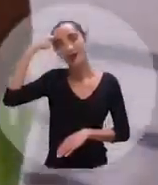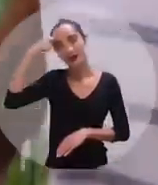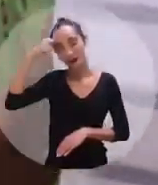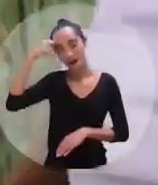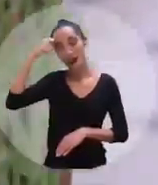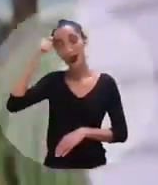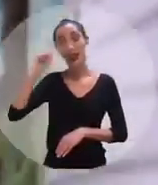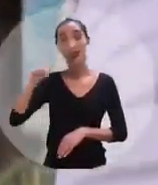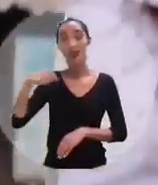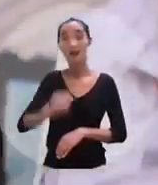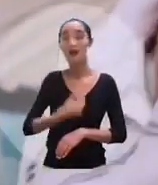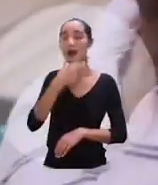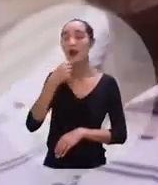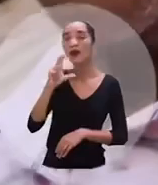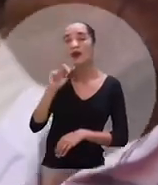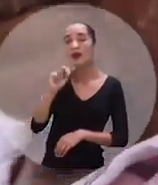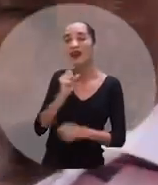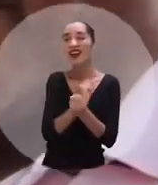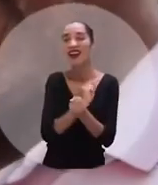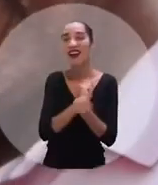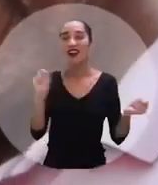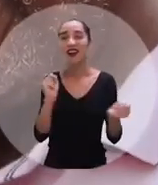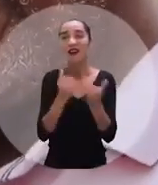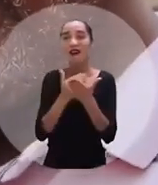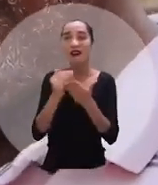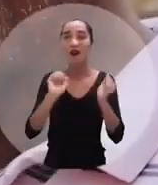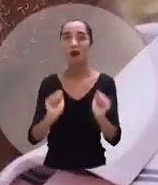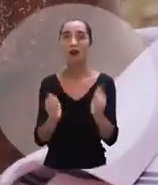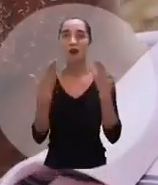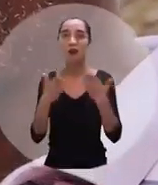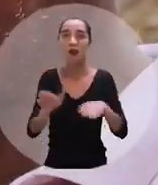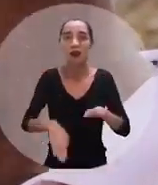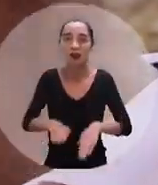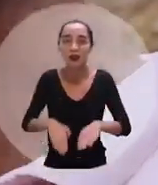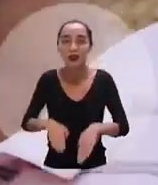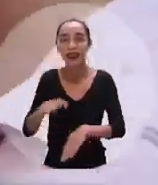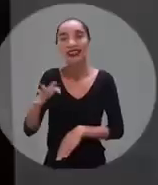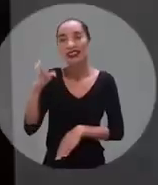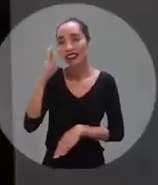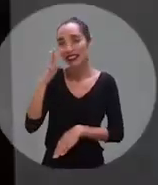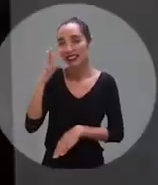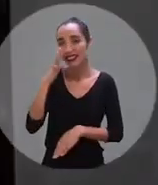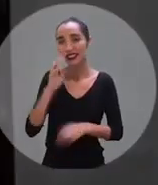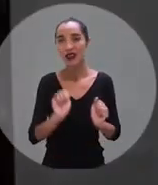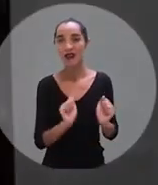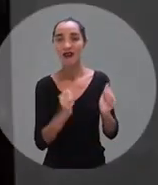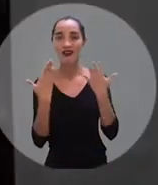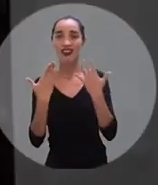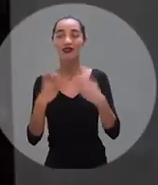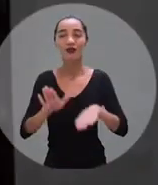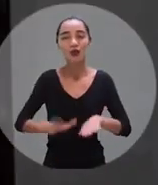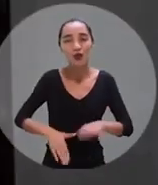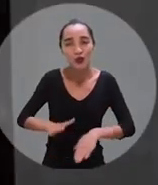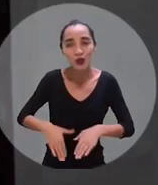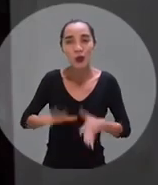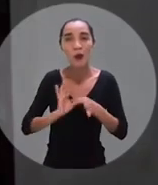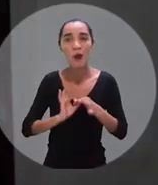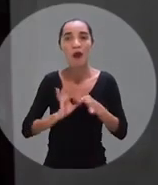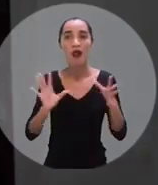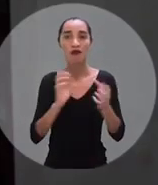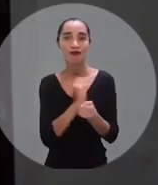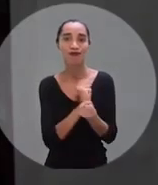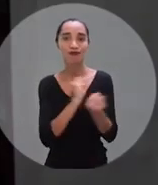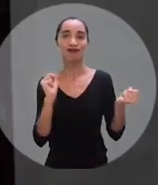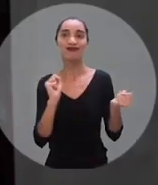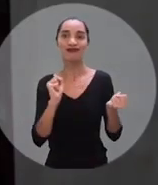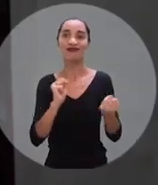de tambor de crioula, que depois que ele foi libertado, aí começou os tambor, né? Aí ele disse que assistiu muito tambor, né?